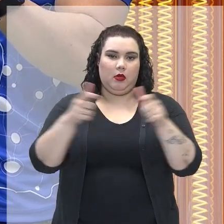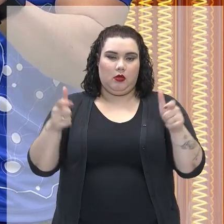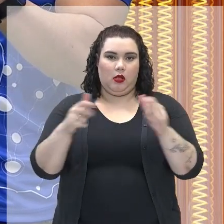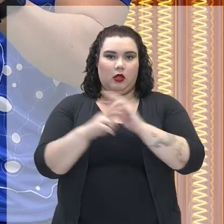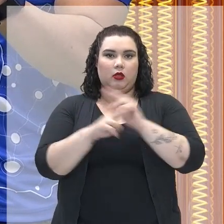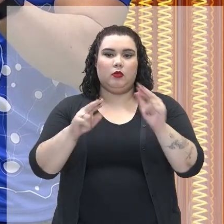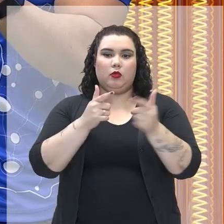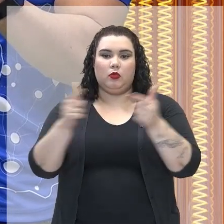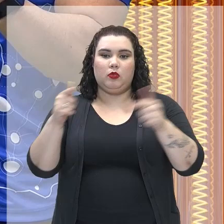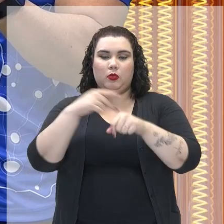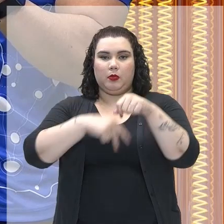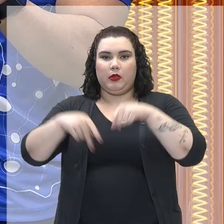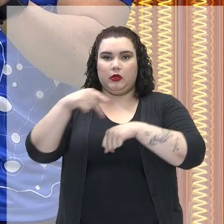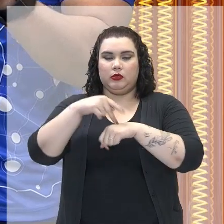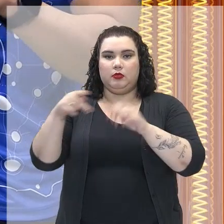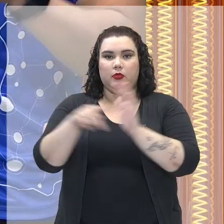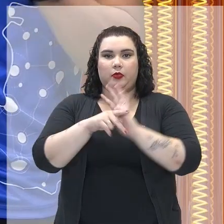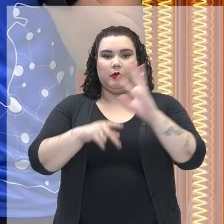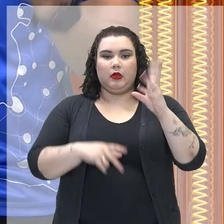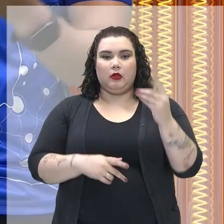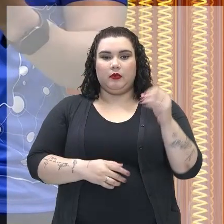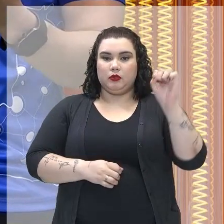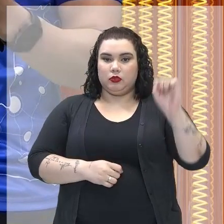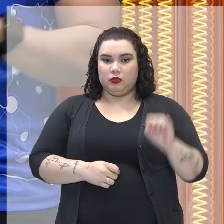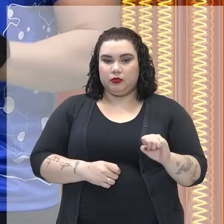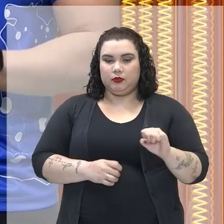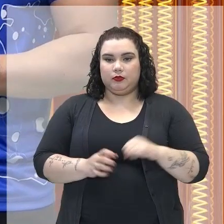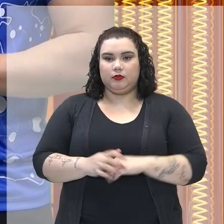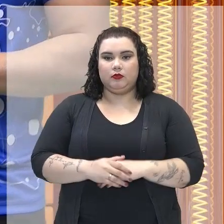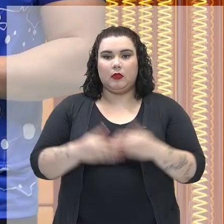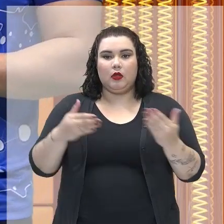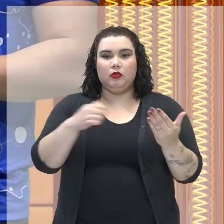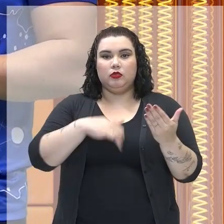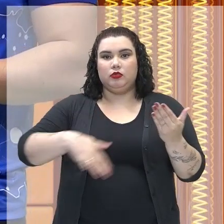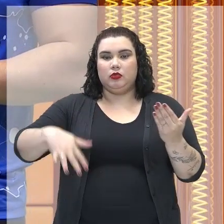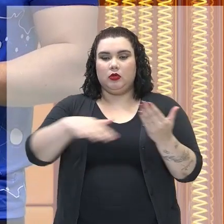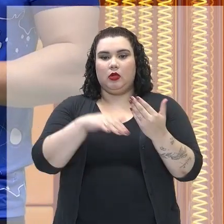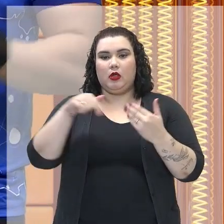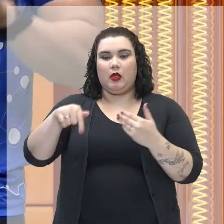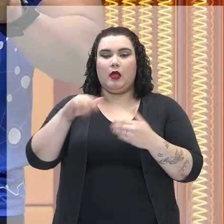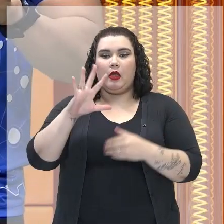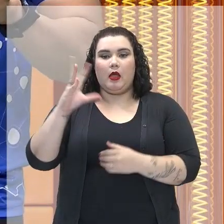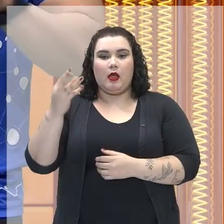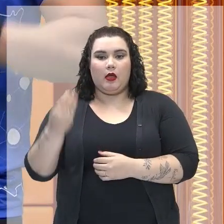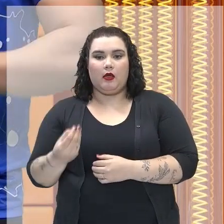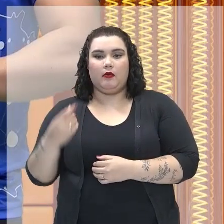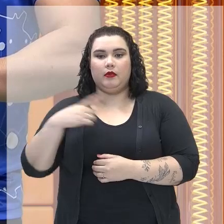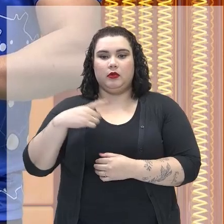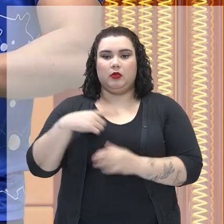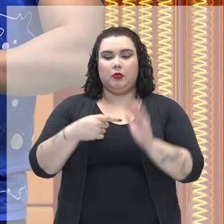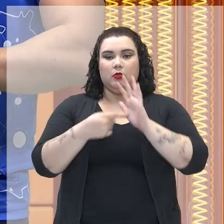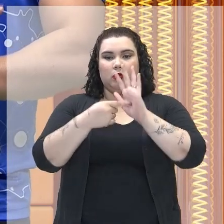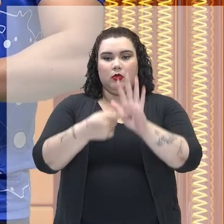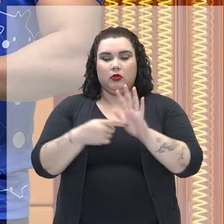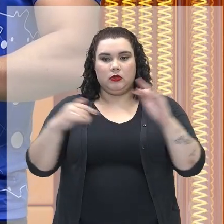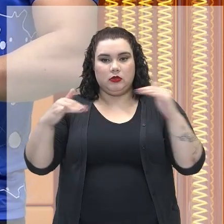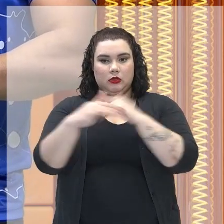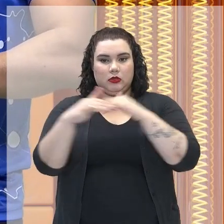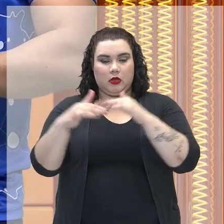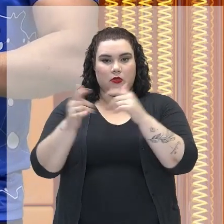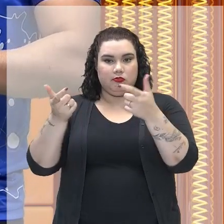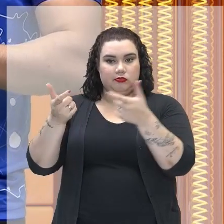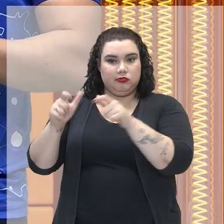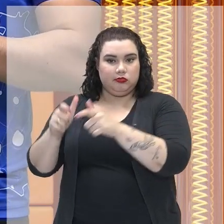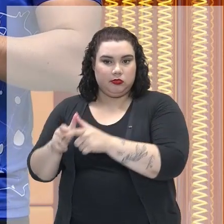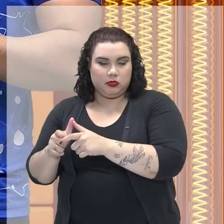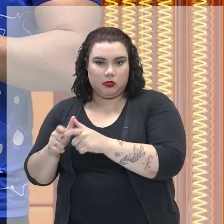países da África subsaariana, certo? De uma forma geral, a África subsaariana apresenta urbanização menor